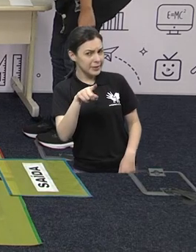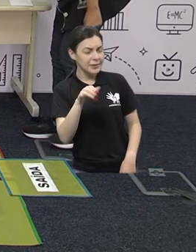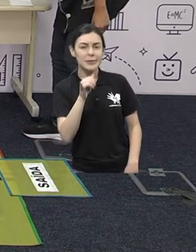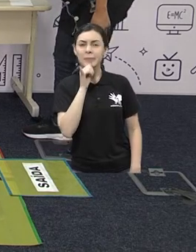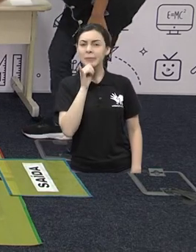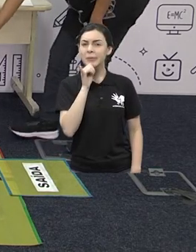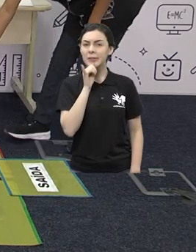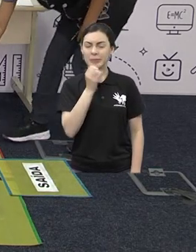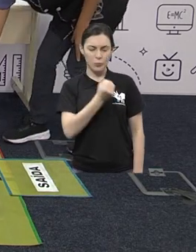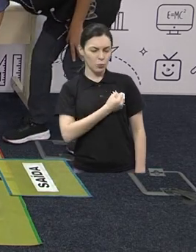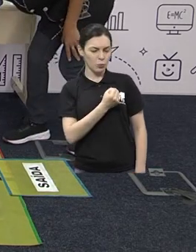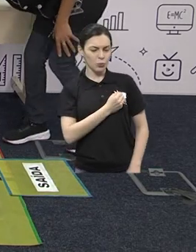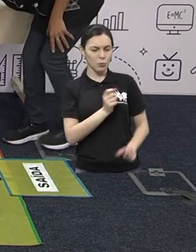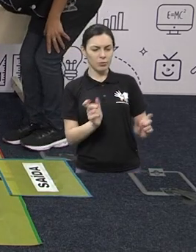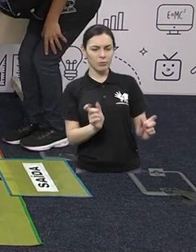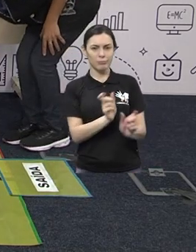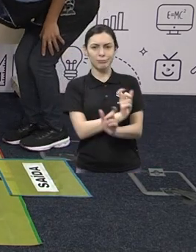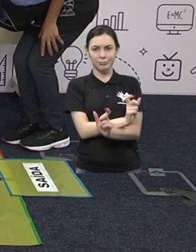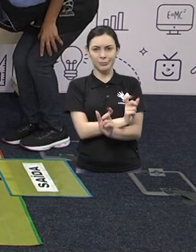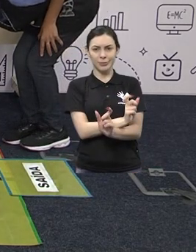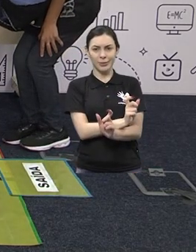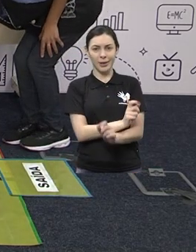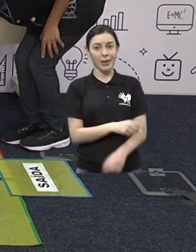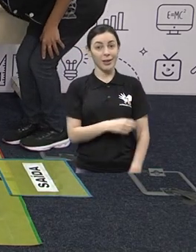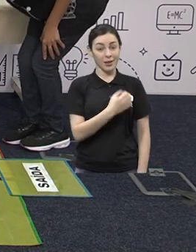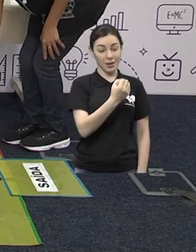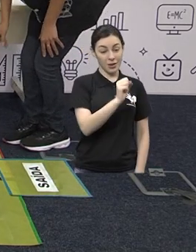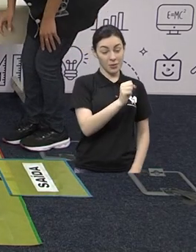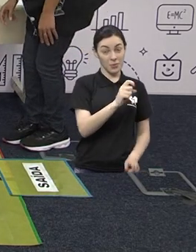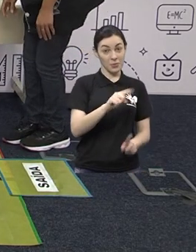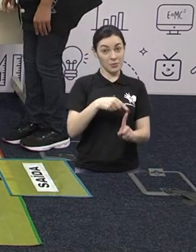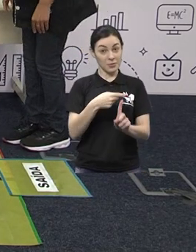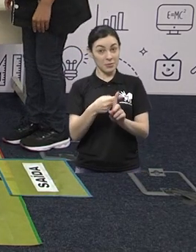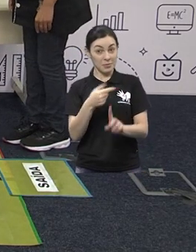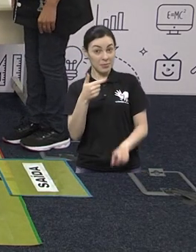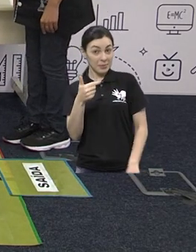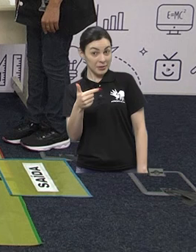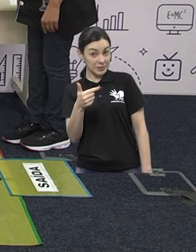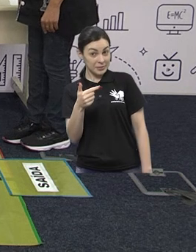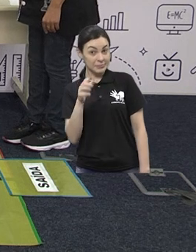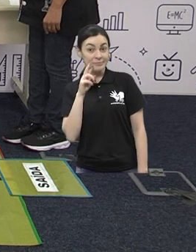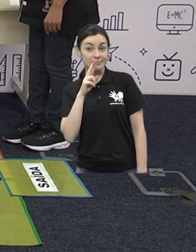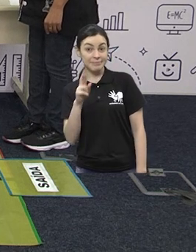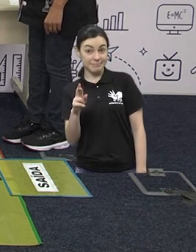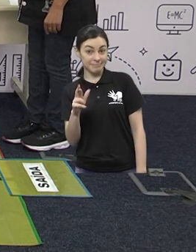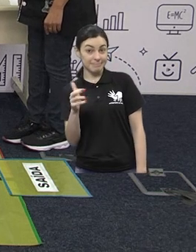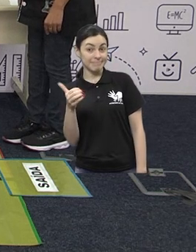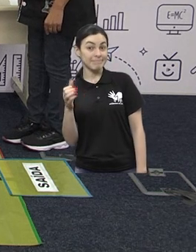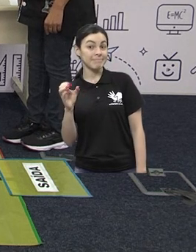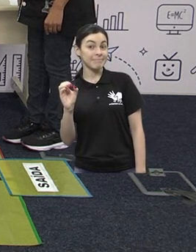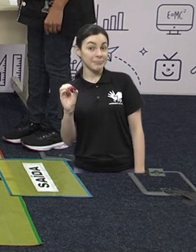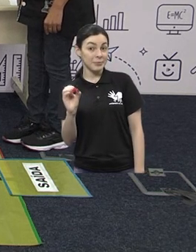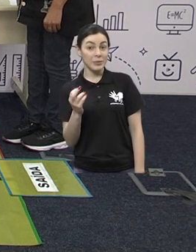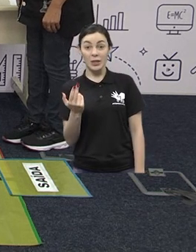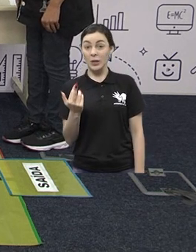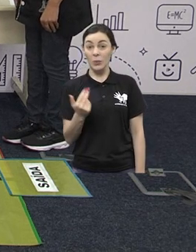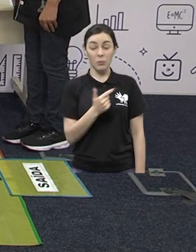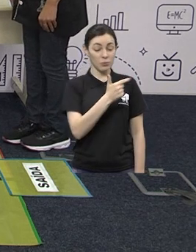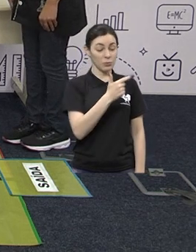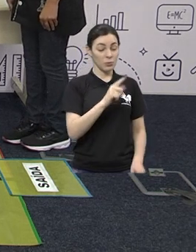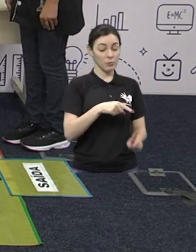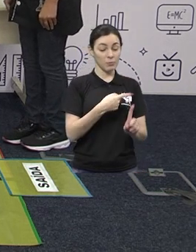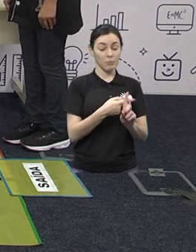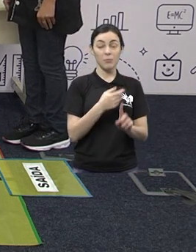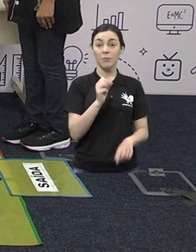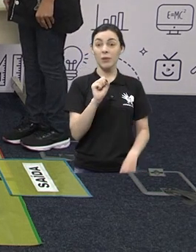vocês? Então, eu também. Que poderia trocar aqui, ó. Ela fez 8 mais 2. Então, 8 mais 2 é igual a 10,